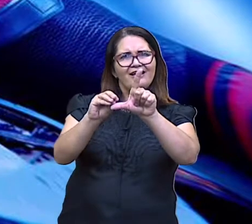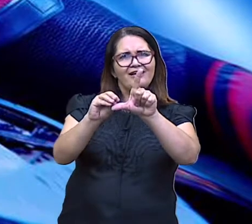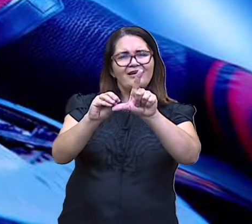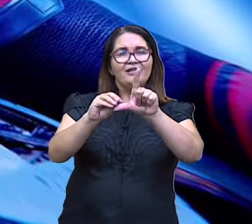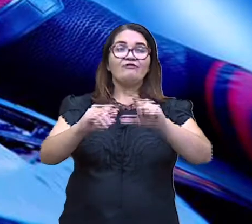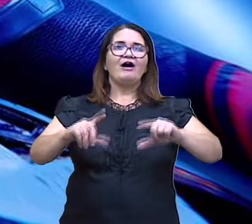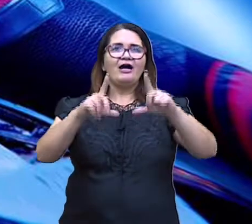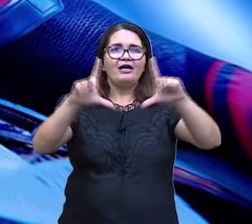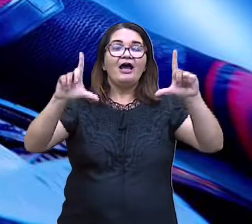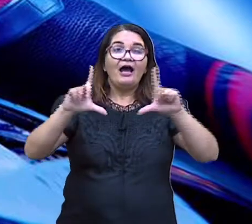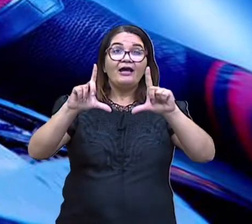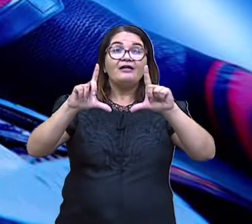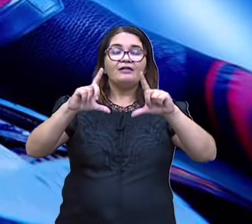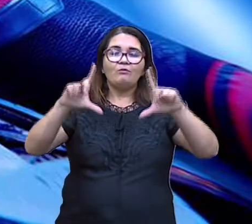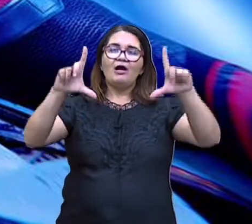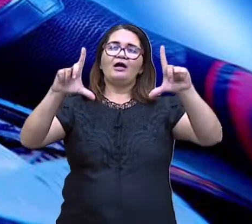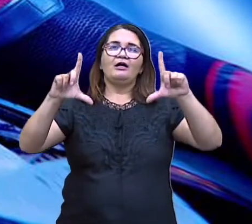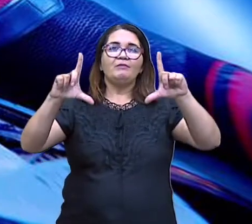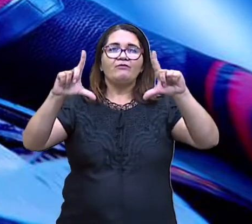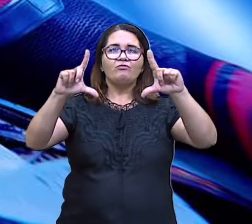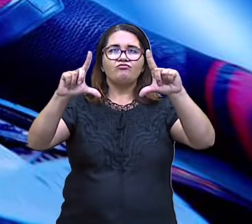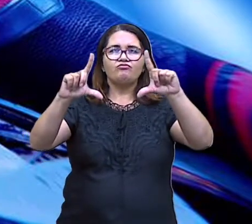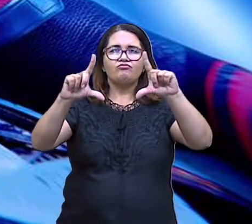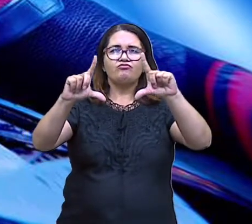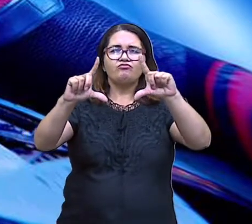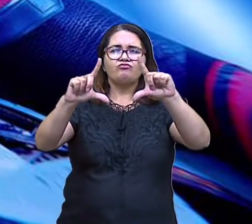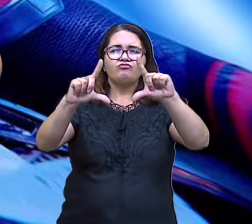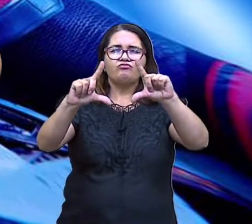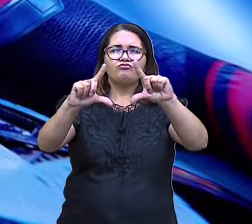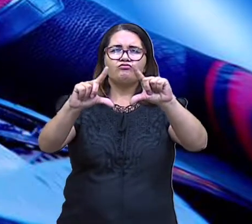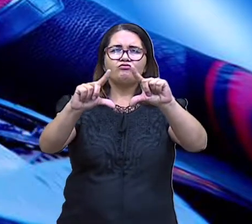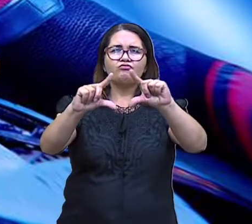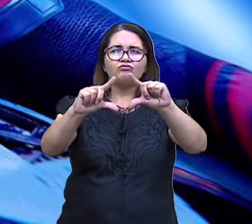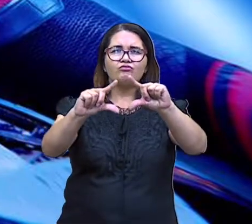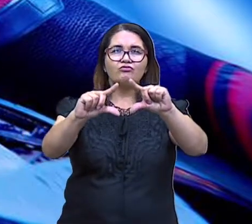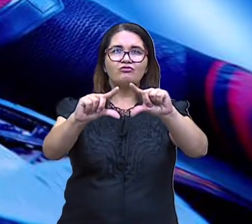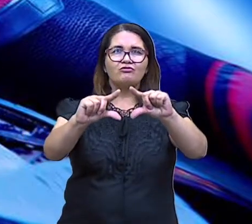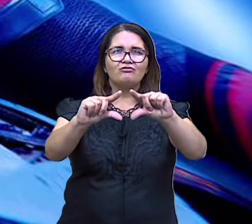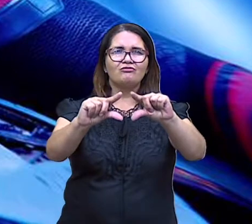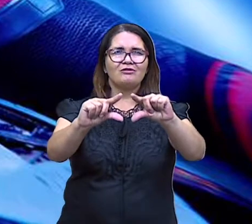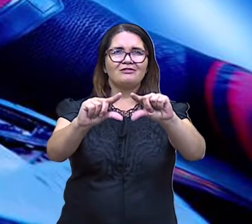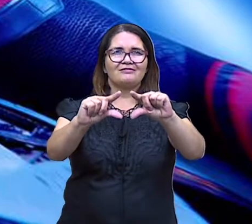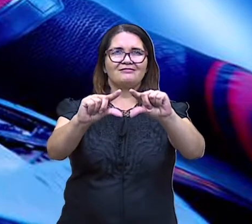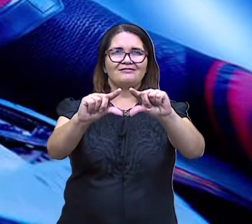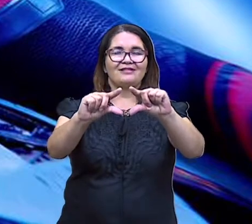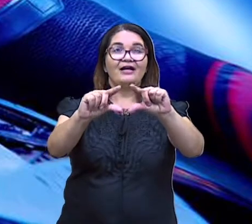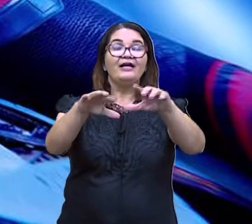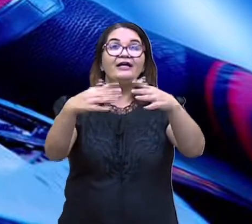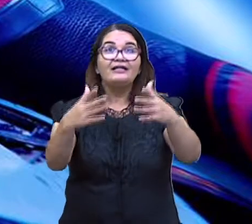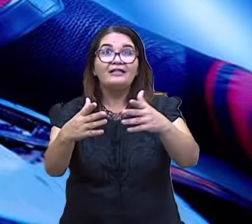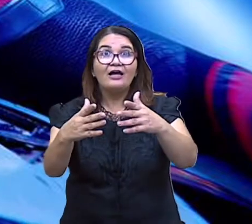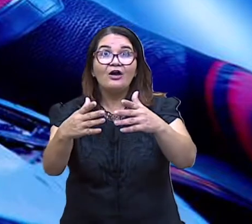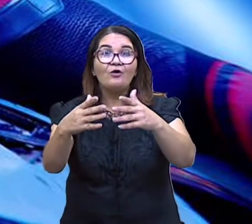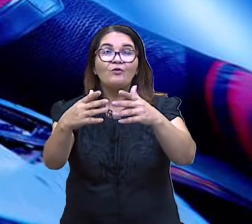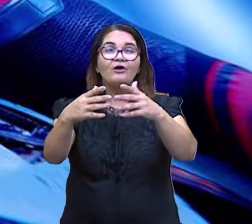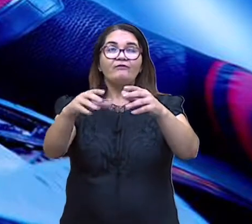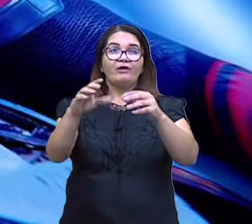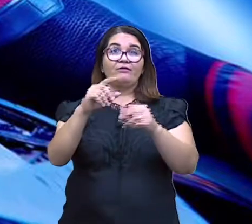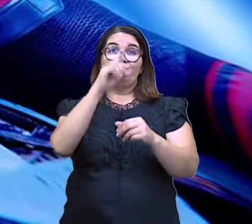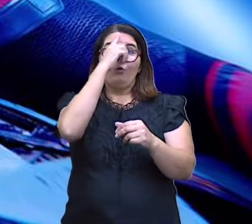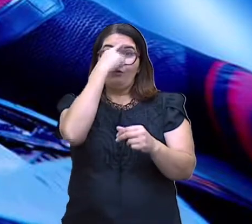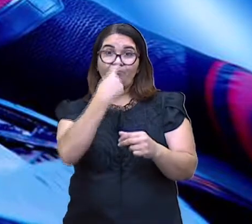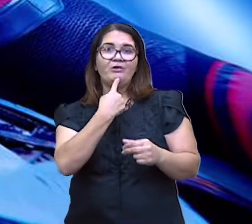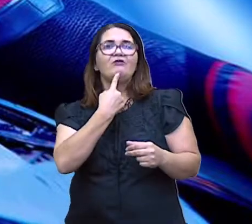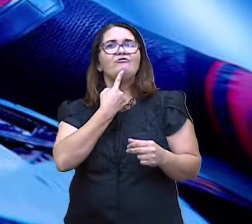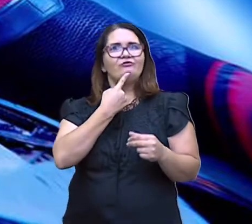se aproximando e foca no rosto dos dois. Olha que legal. Isso tudo, pessoal, está escrito em um roteiro.